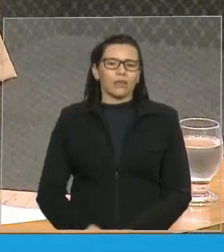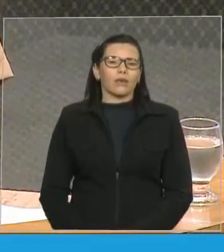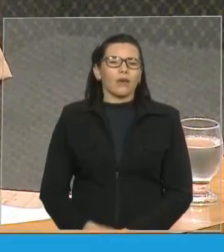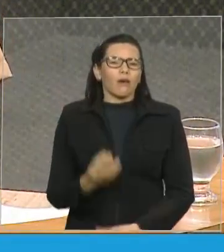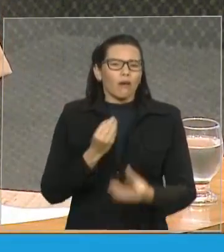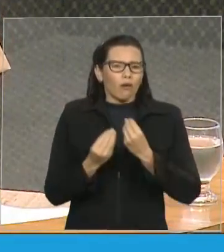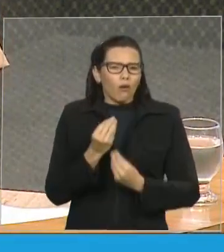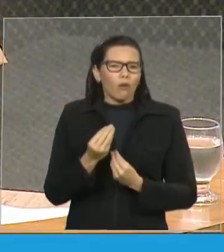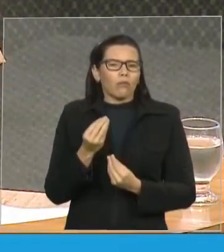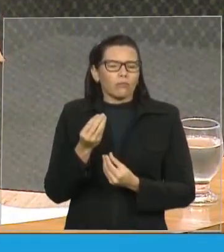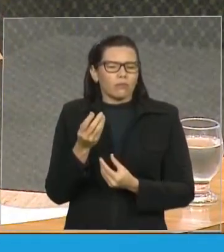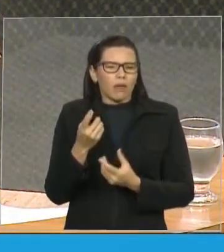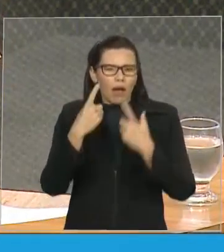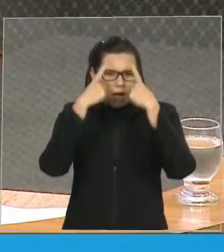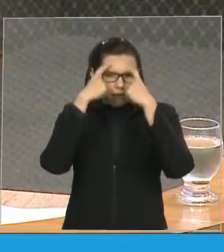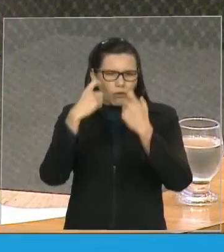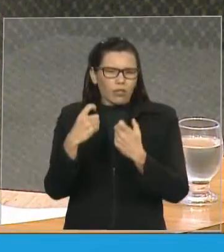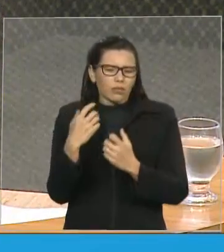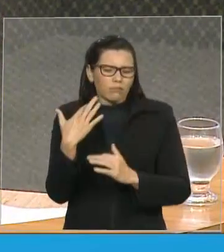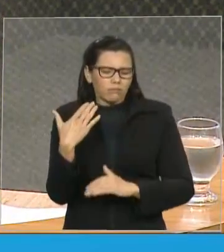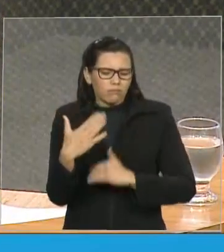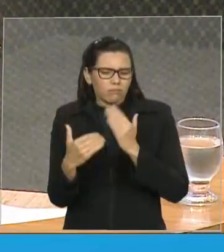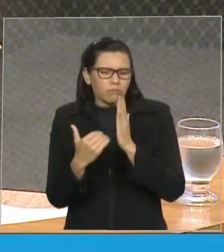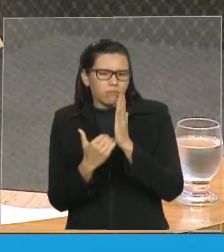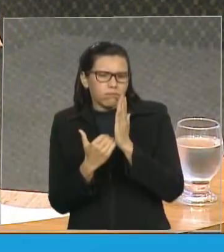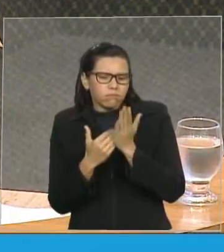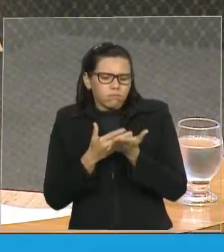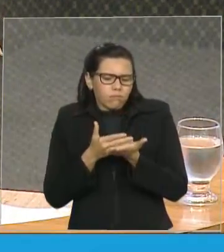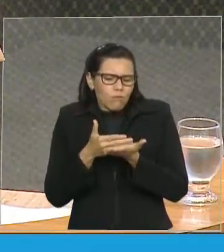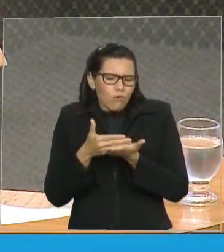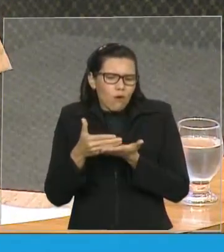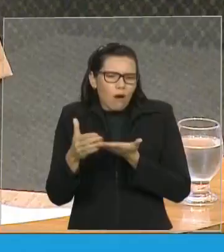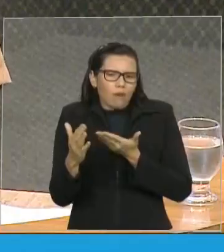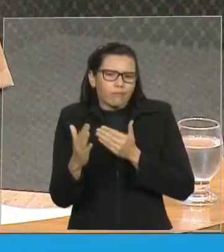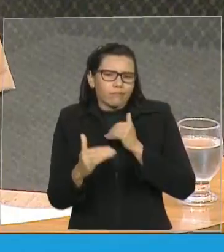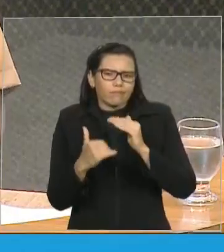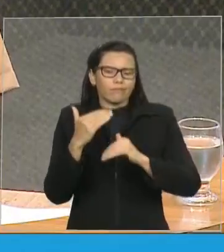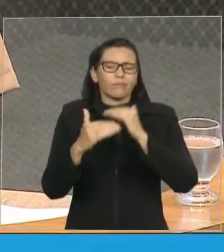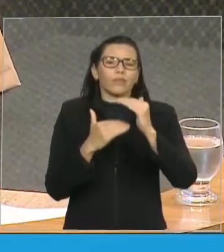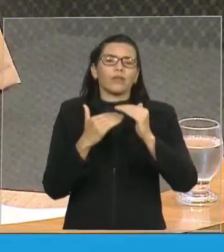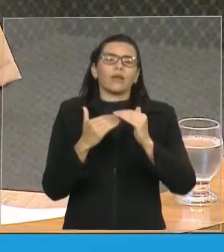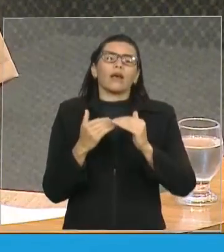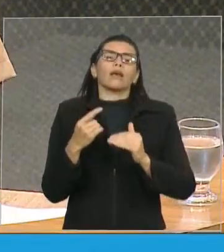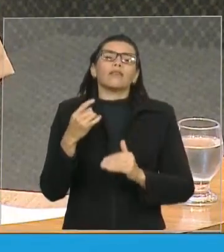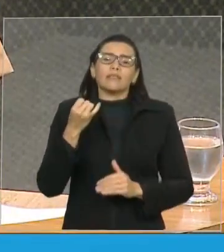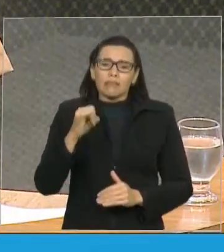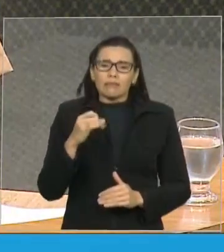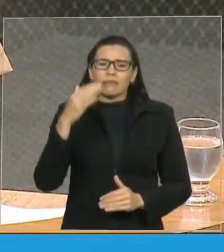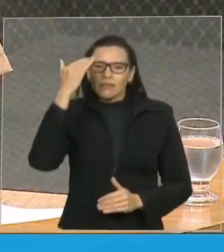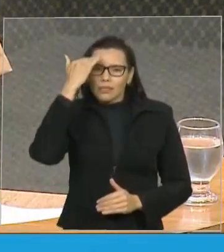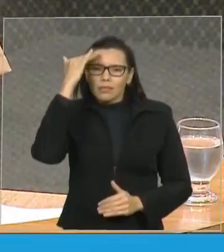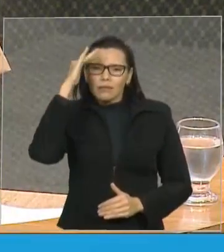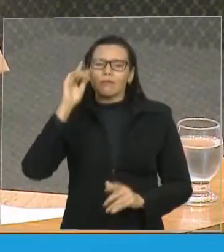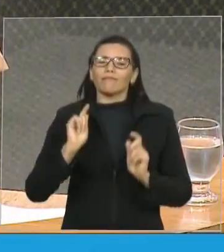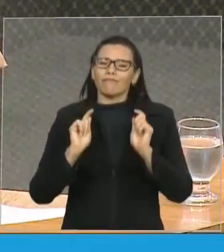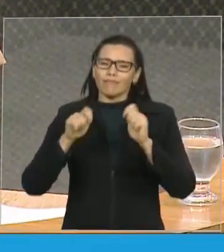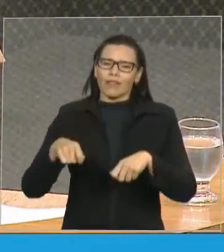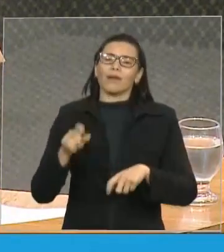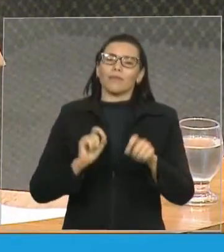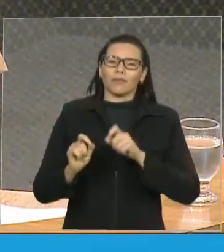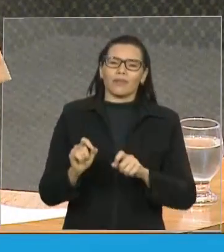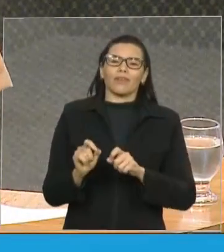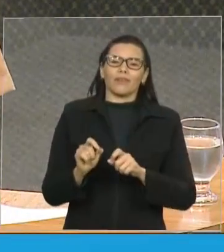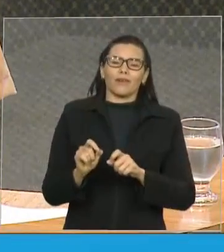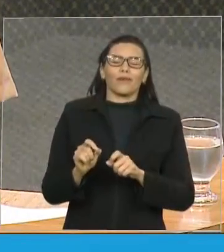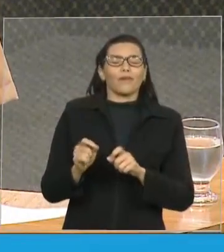precisão a violência em três eixos que são trabalhados dentro do nosso manual.